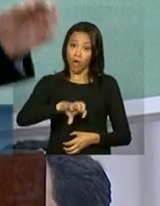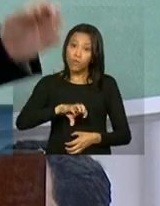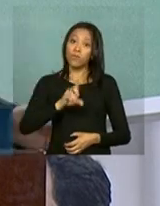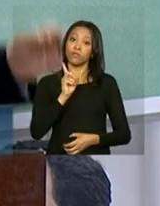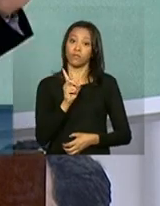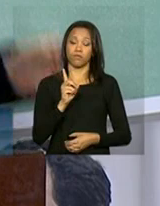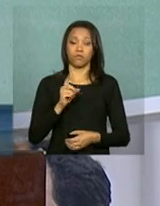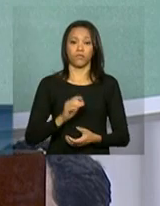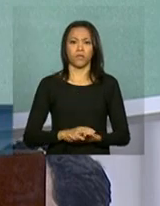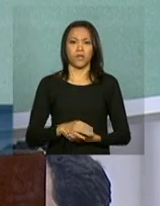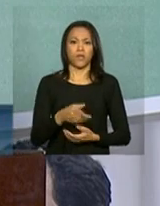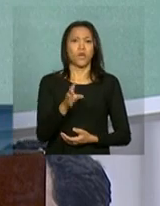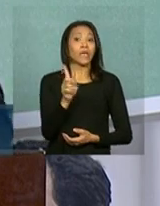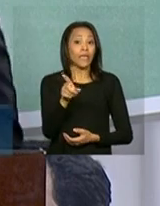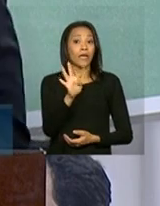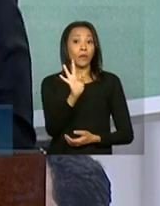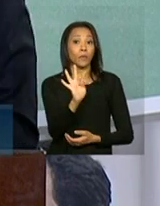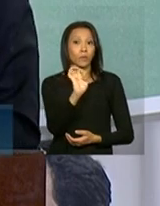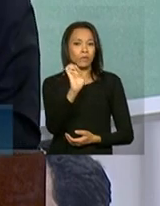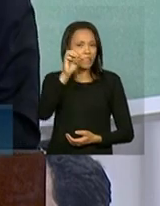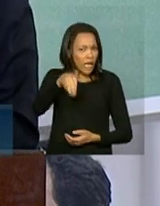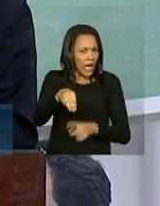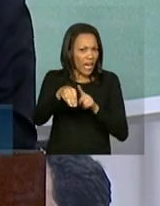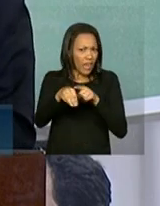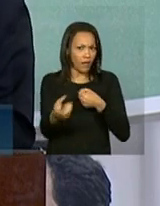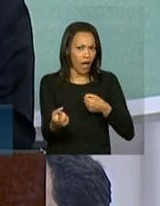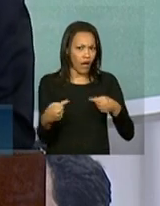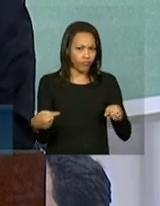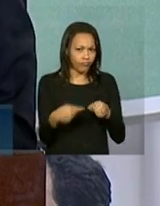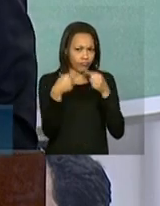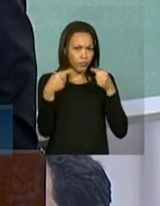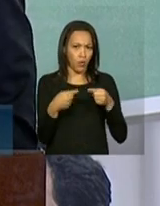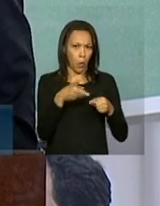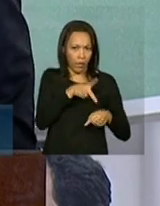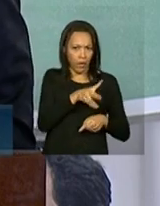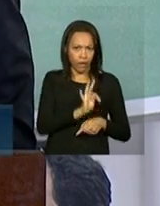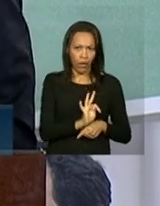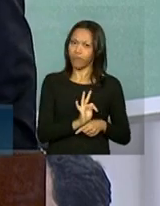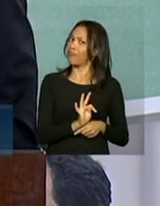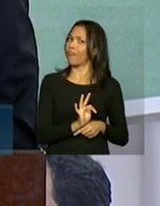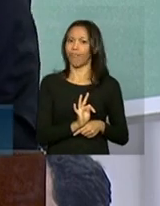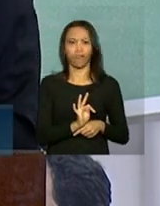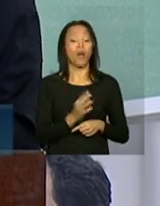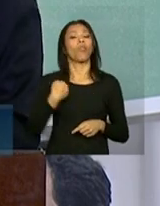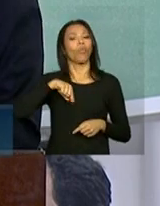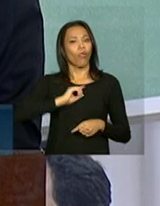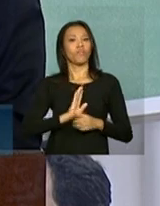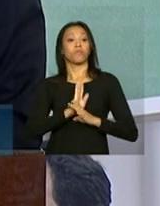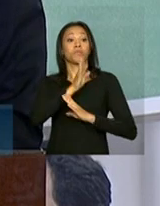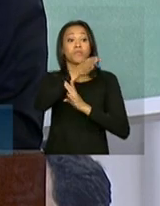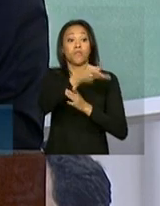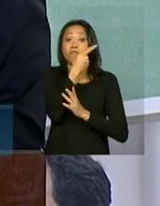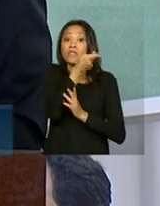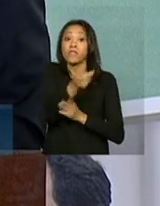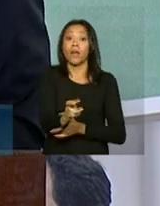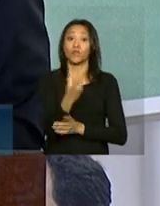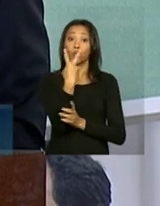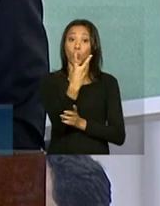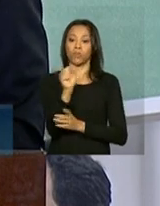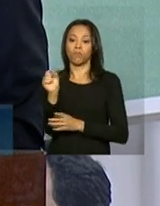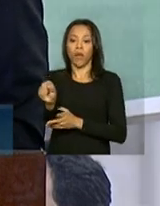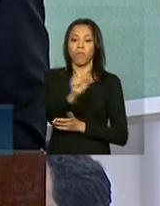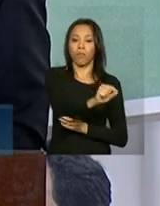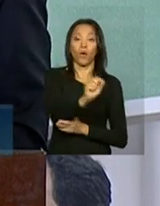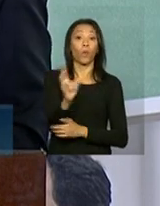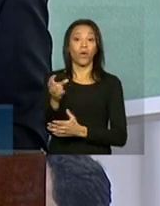Ninguém pode dizer que o DEM é um partido aliado da presidenta Dilma, e fomos visitar 2 unidades de saúde. Uma